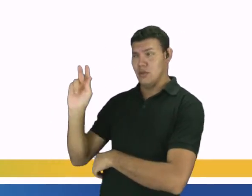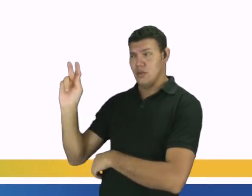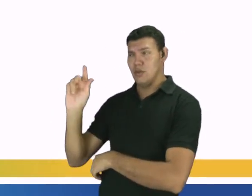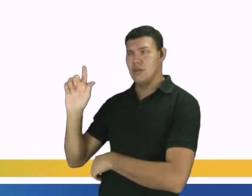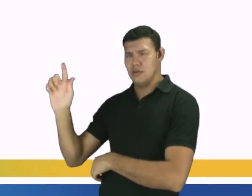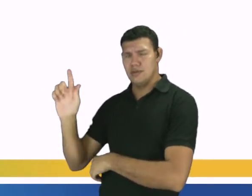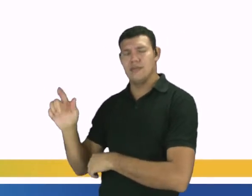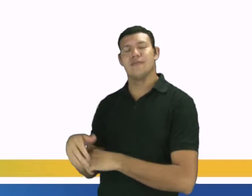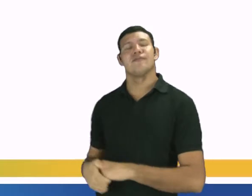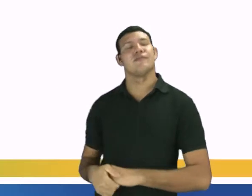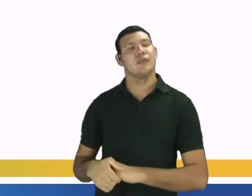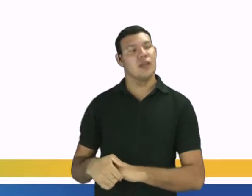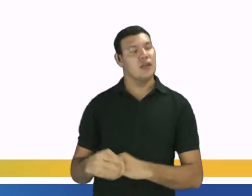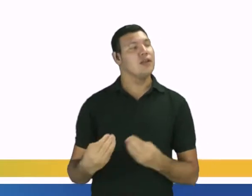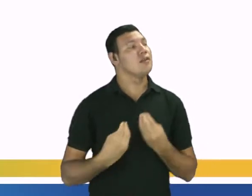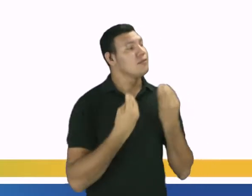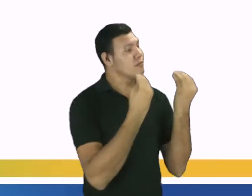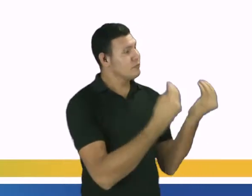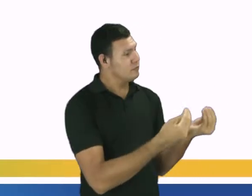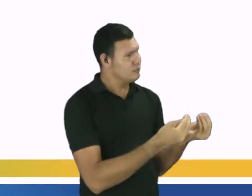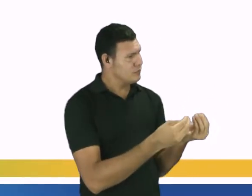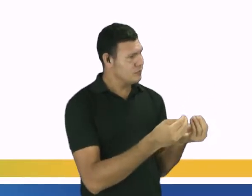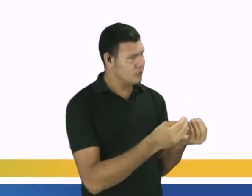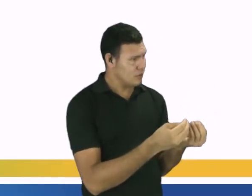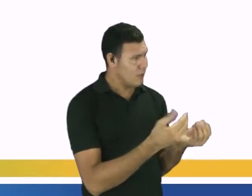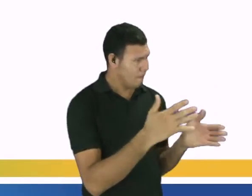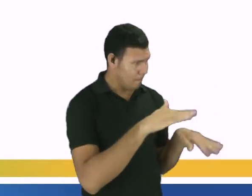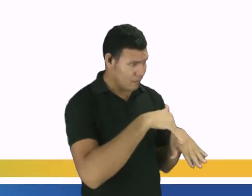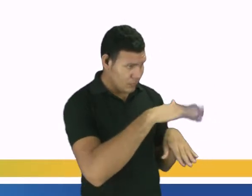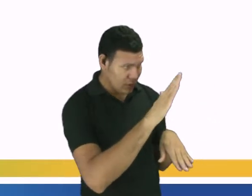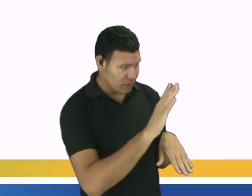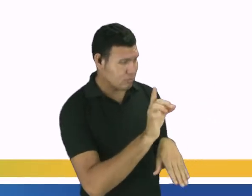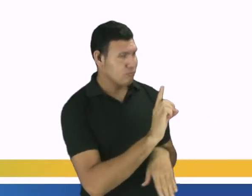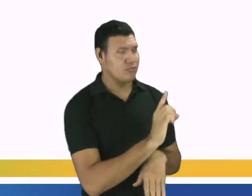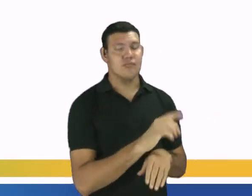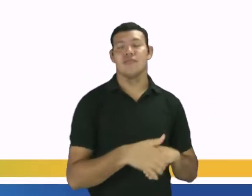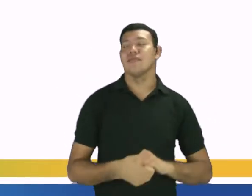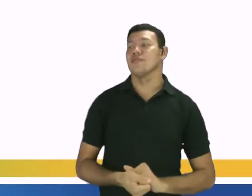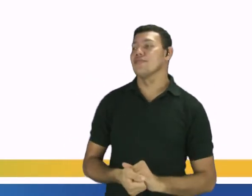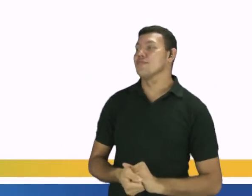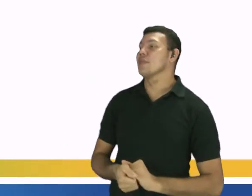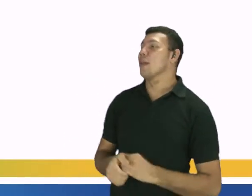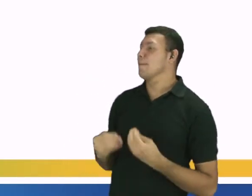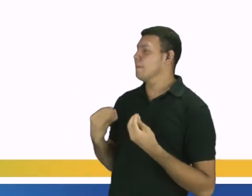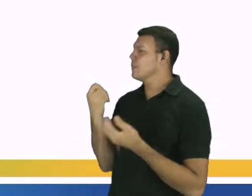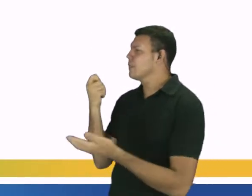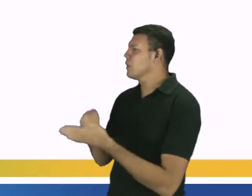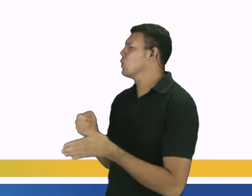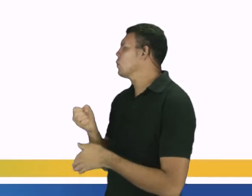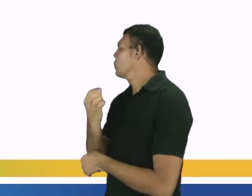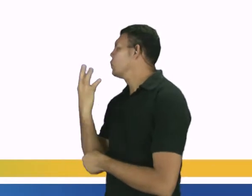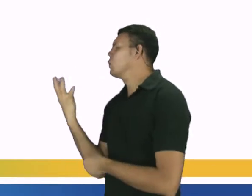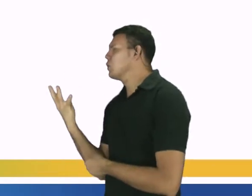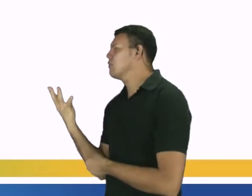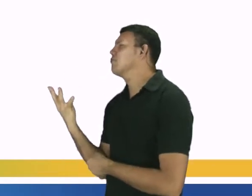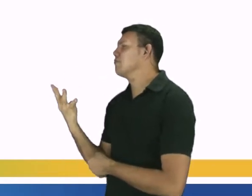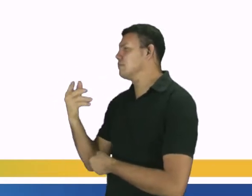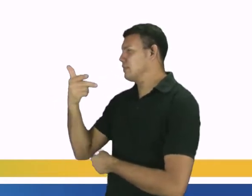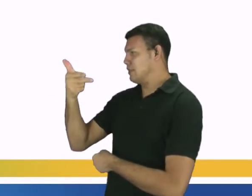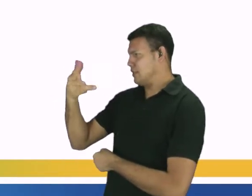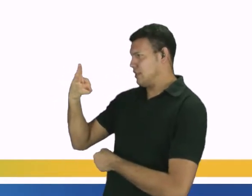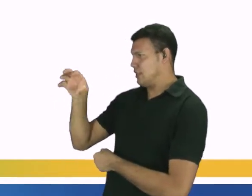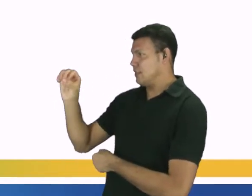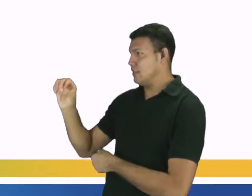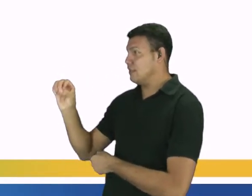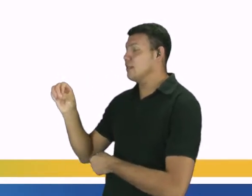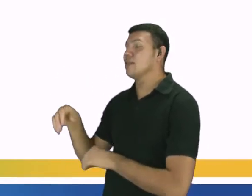¿Algo más? Nada más. ¿Cuánto le debo? 30 pesos. Aquí tiene. Muchas gracias. Buenas